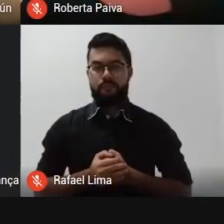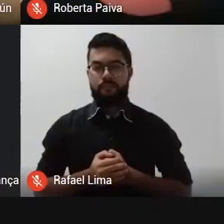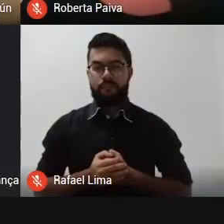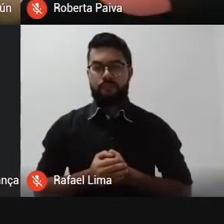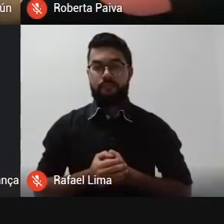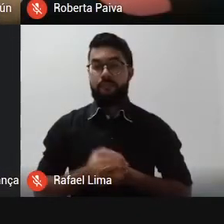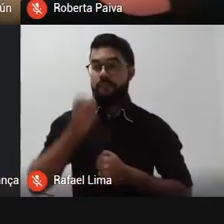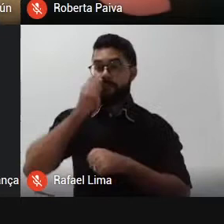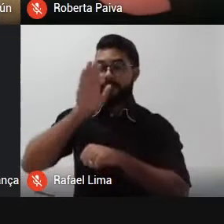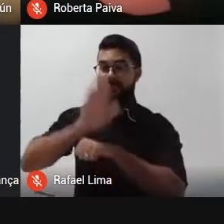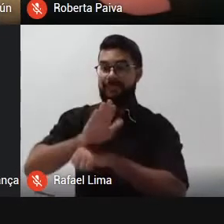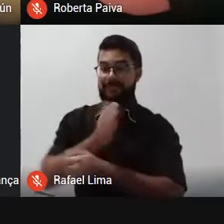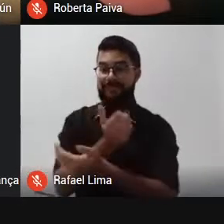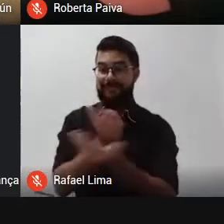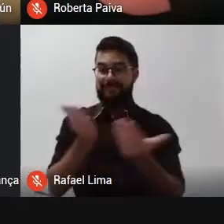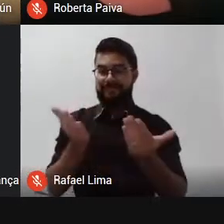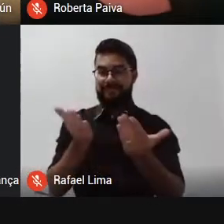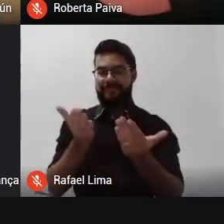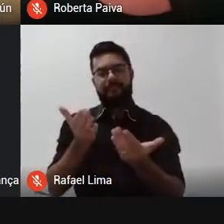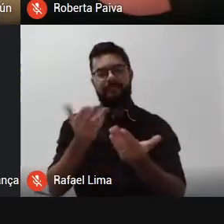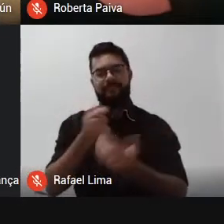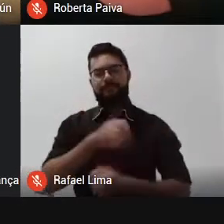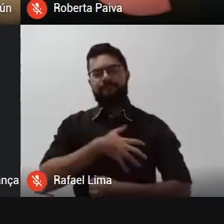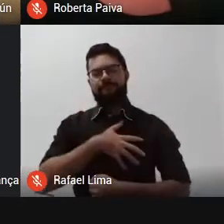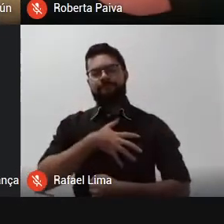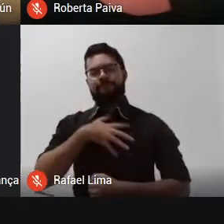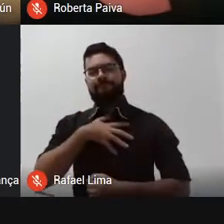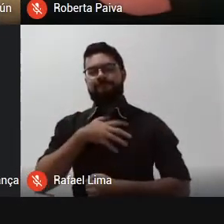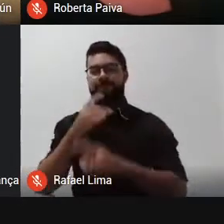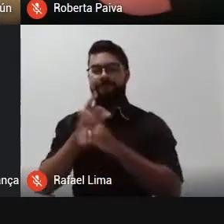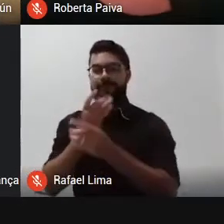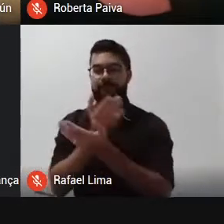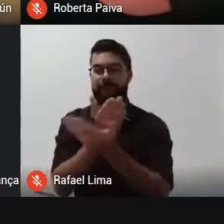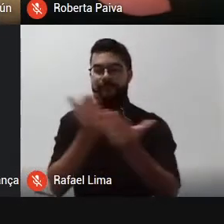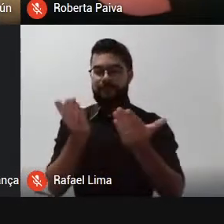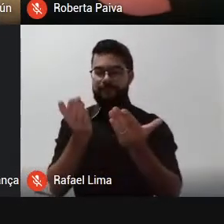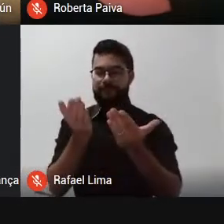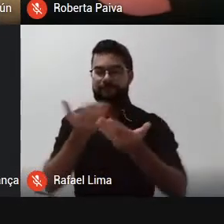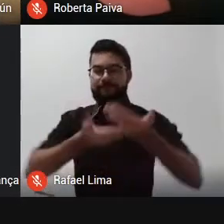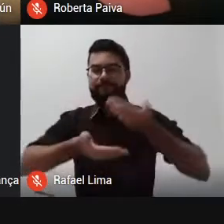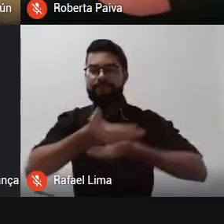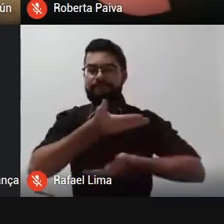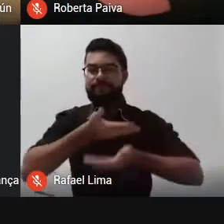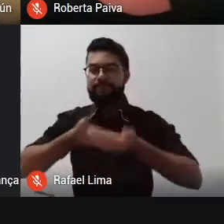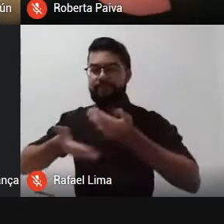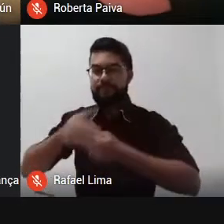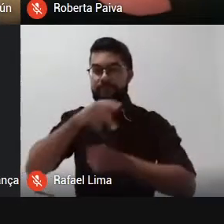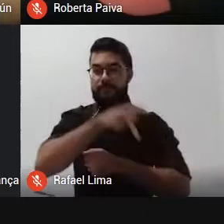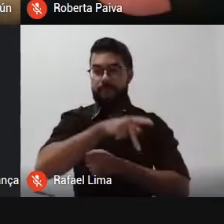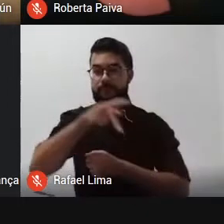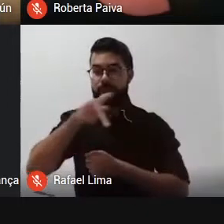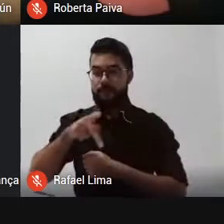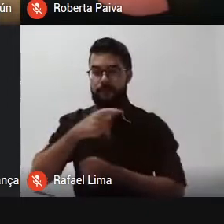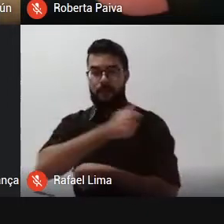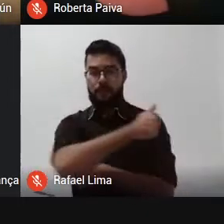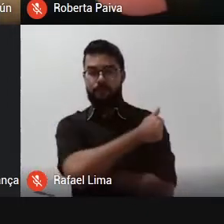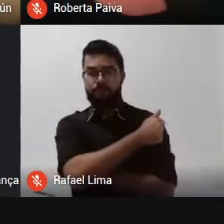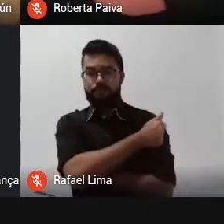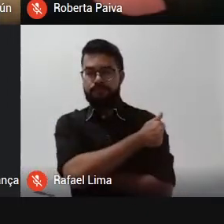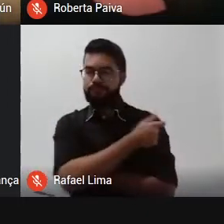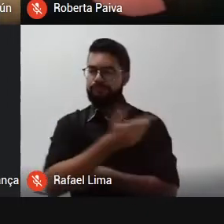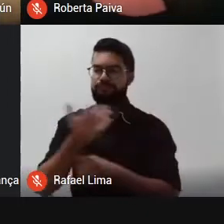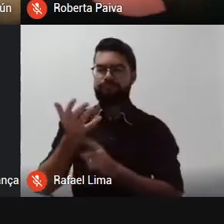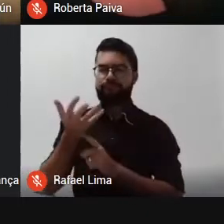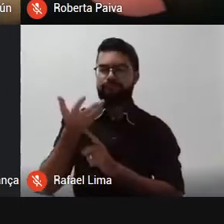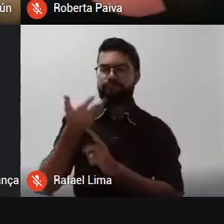Boa tarde, é um prazer estar aqui compartilhando esse momento com professores e alunos em um evento tão rico.